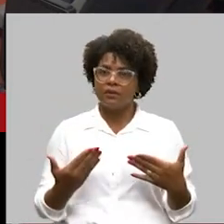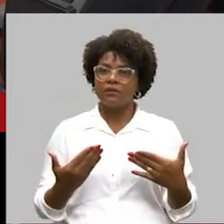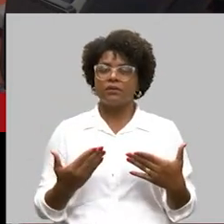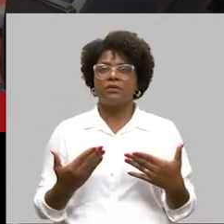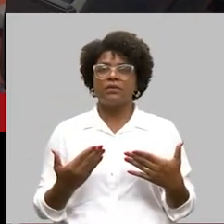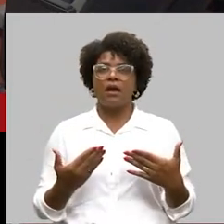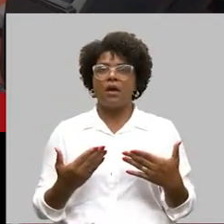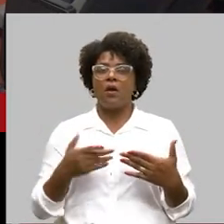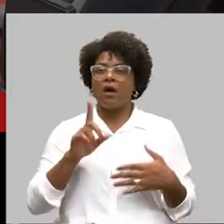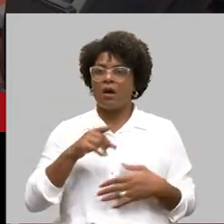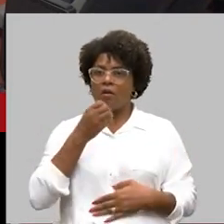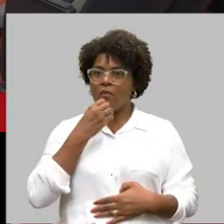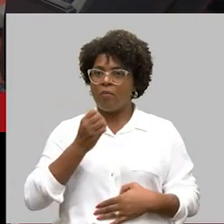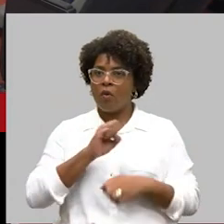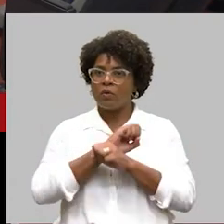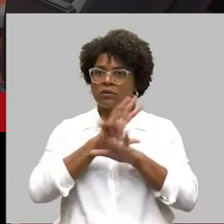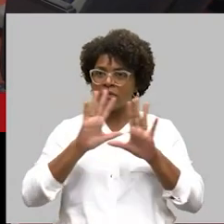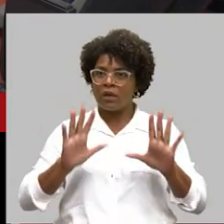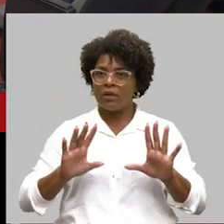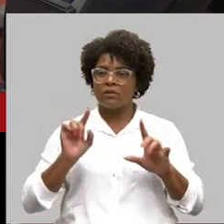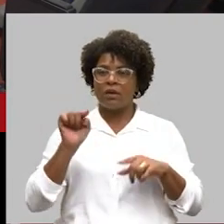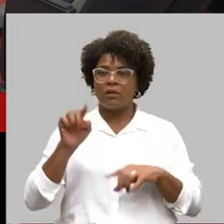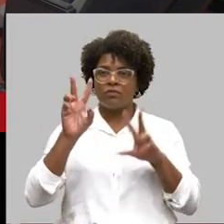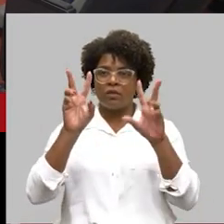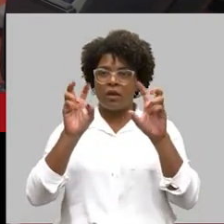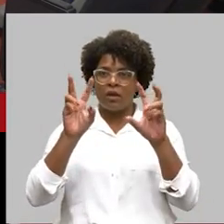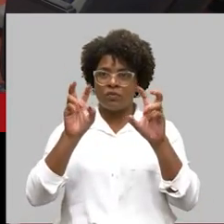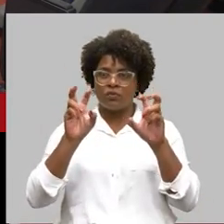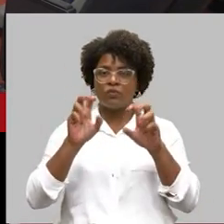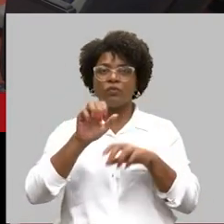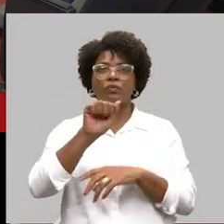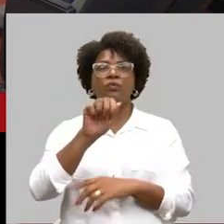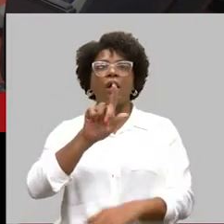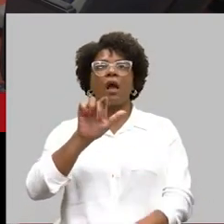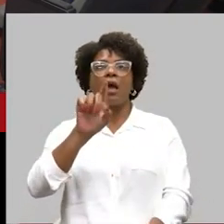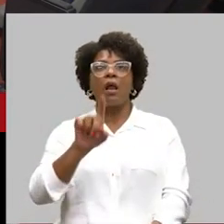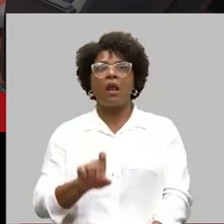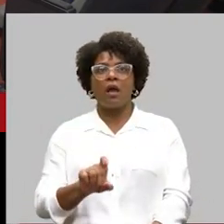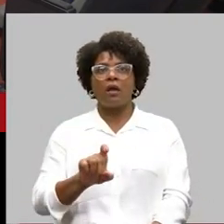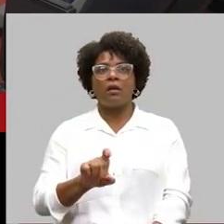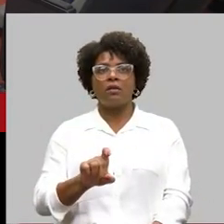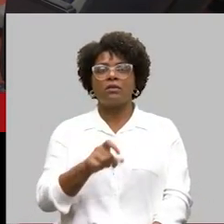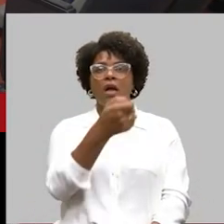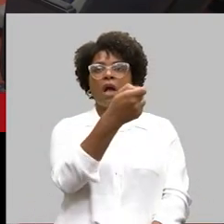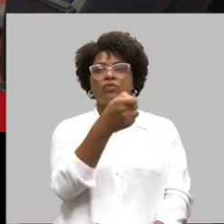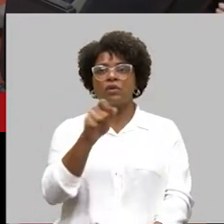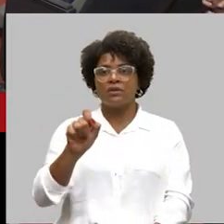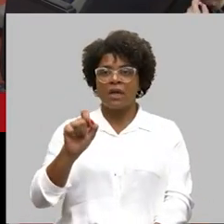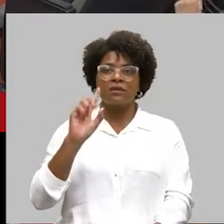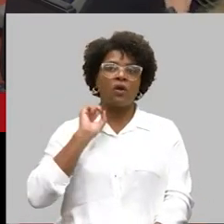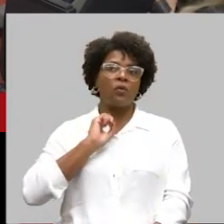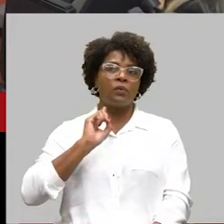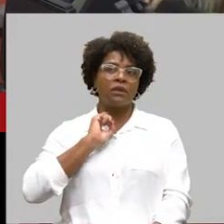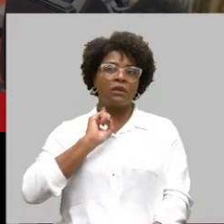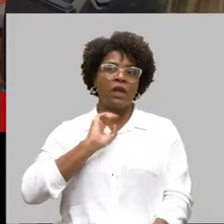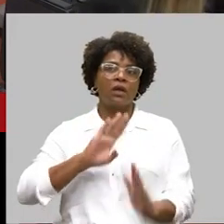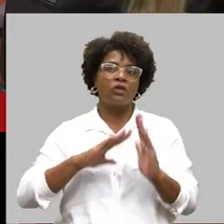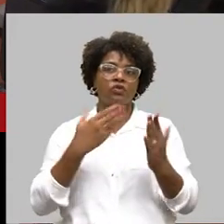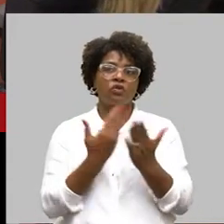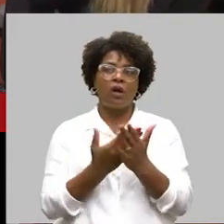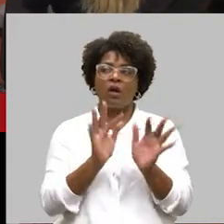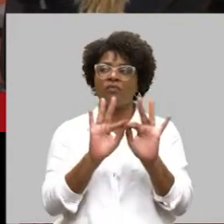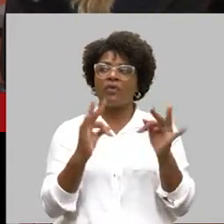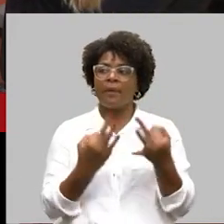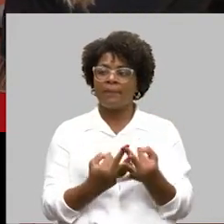esclarecimento sobre esse ponto Alex a Associação Mineira das escolas família agrícola